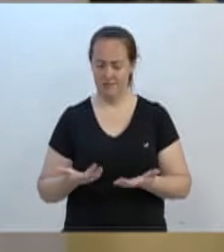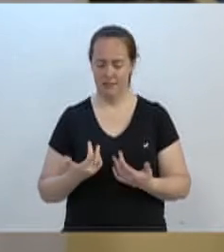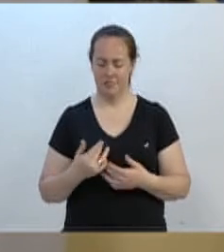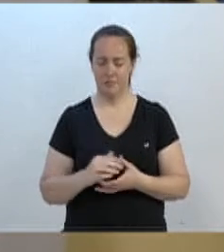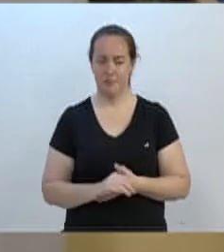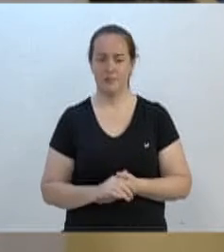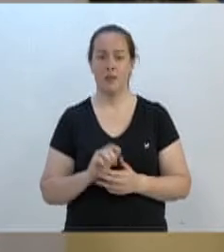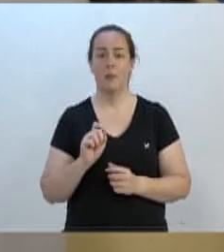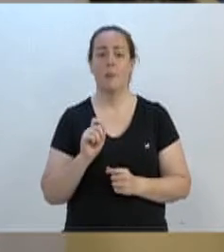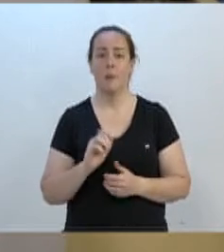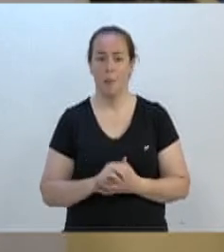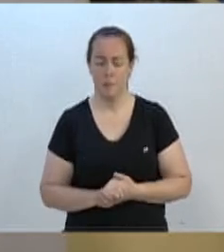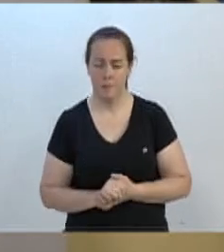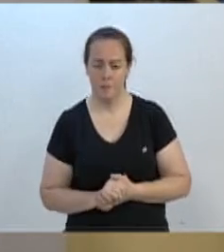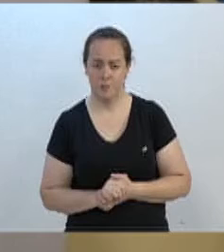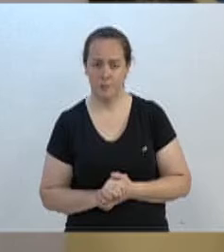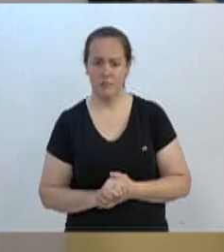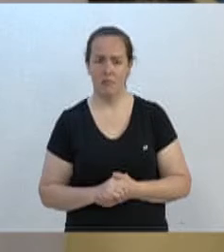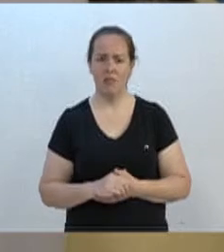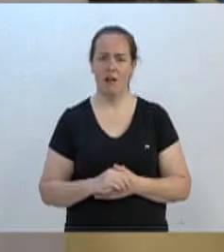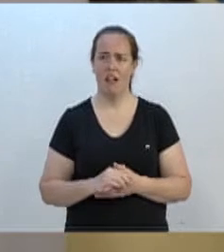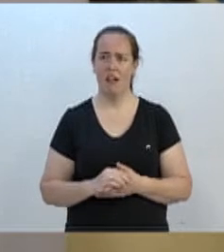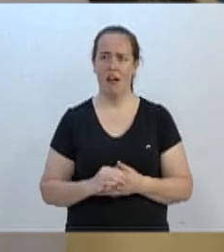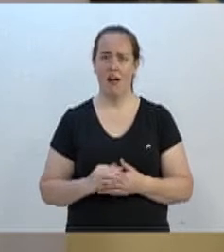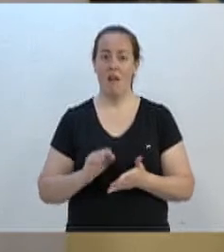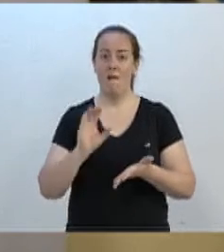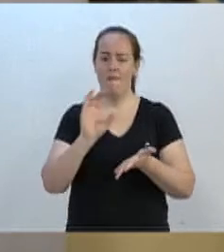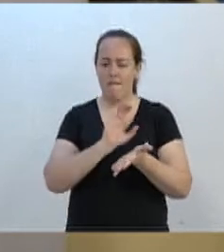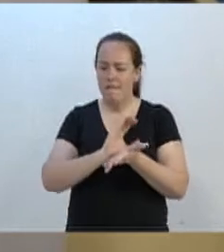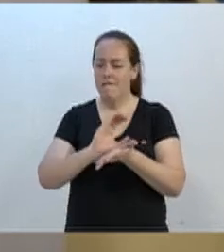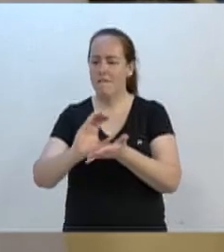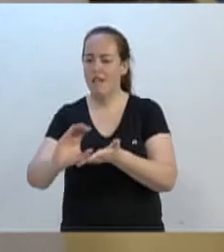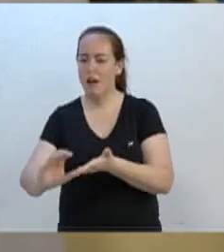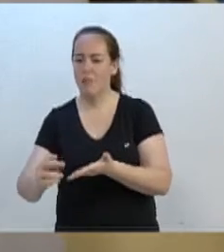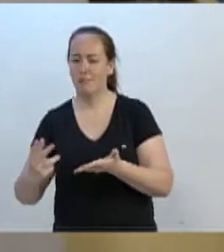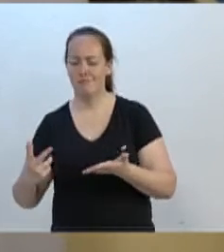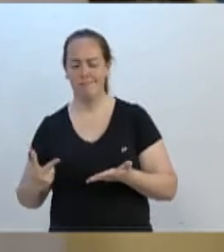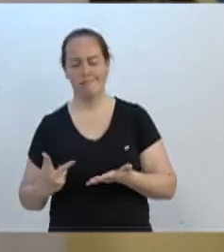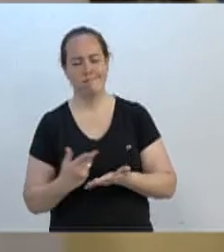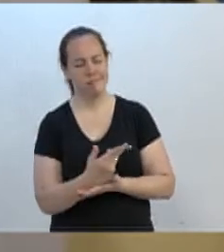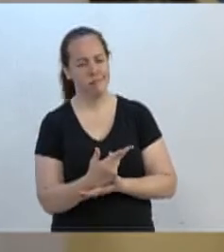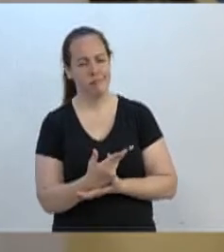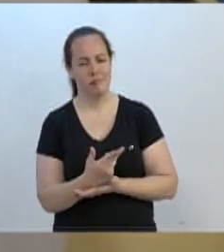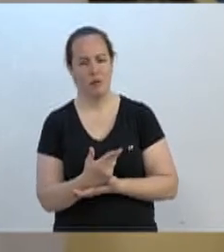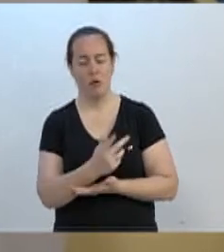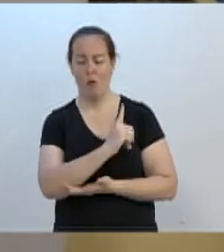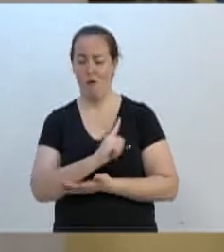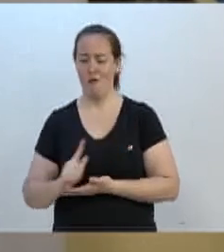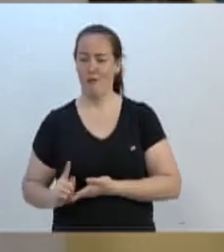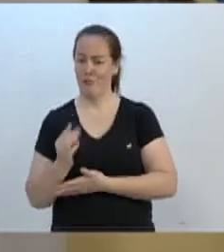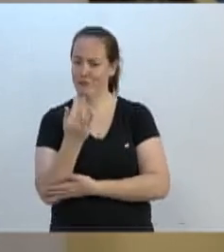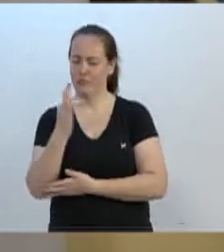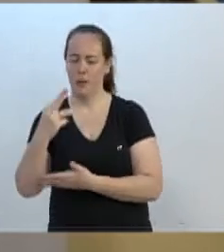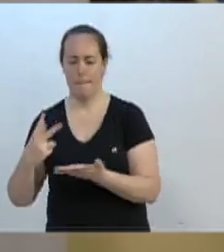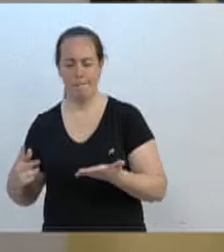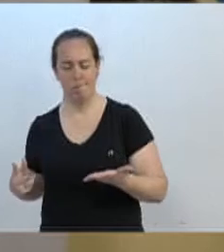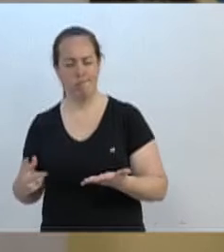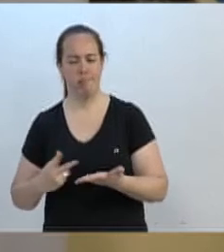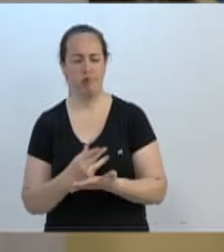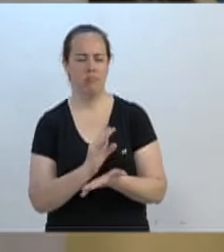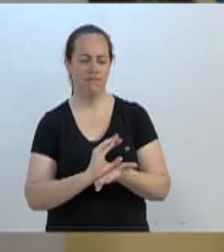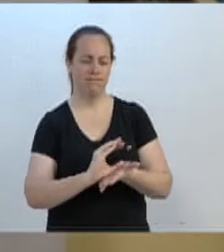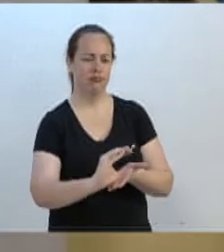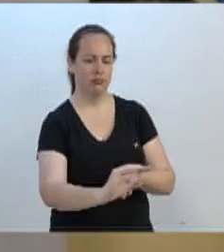presidente, é que cortaram as verbas para o governo federal, e aí nós estamos falando de milhões